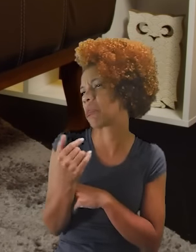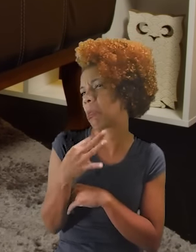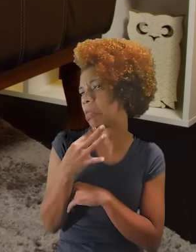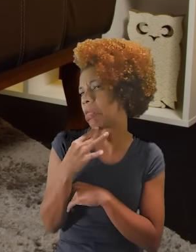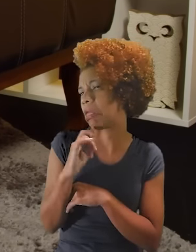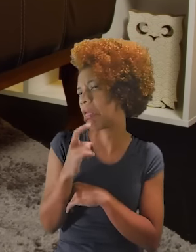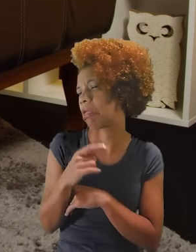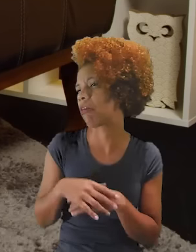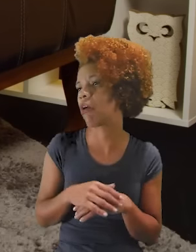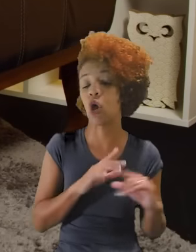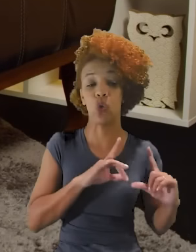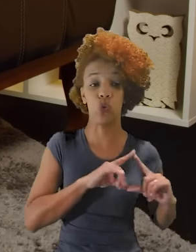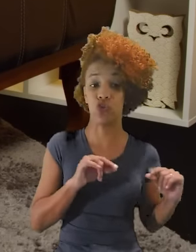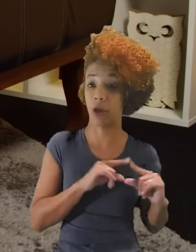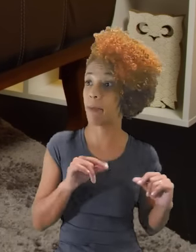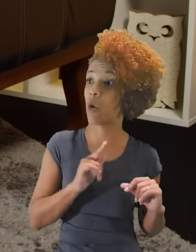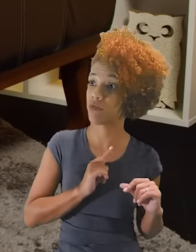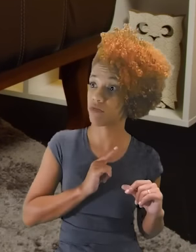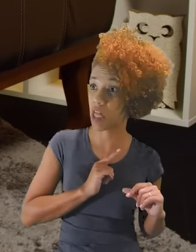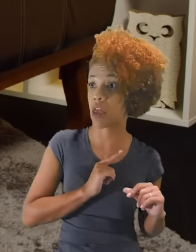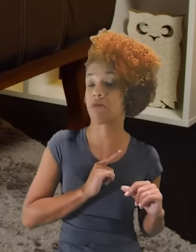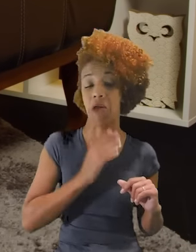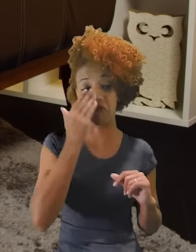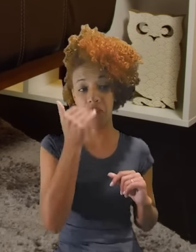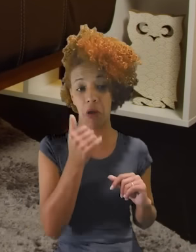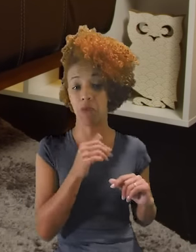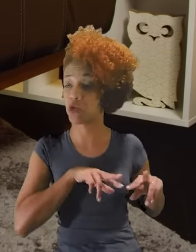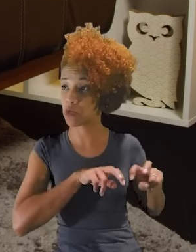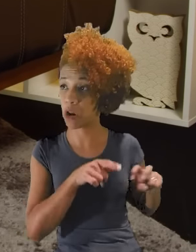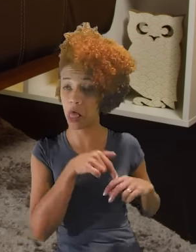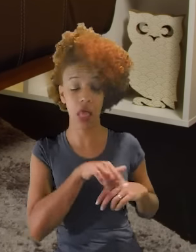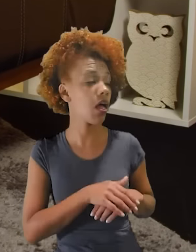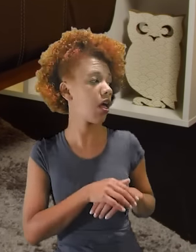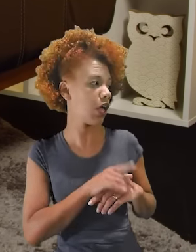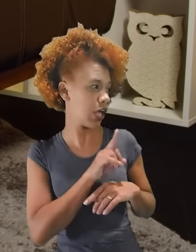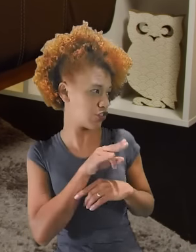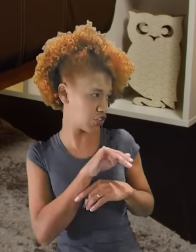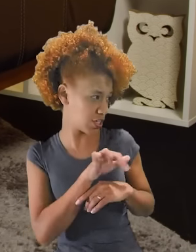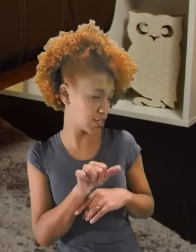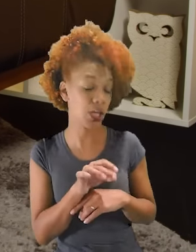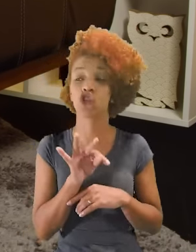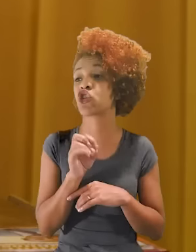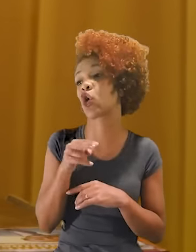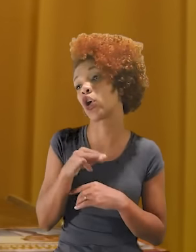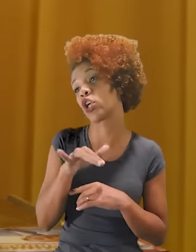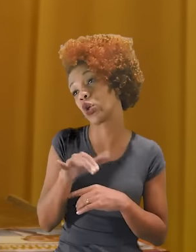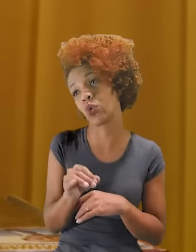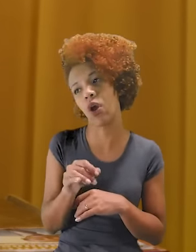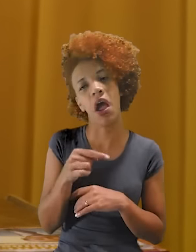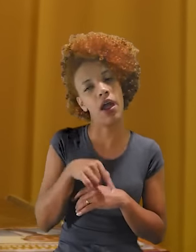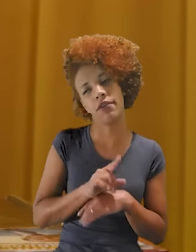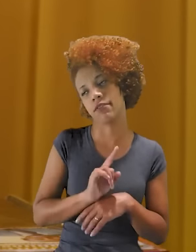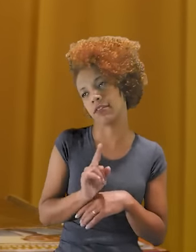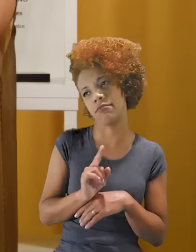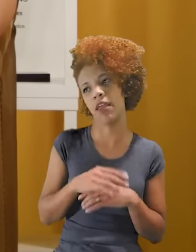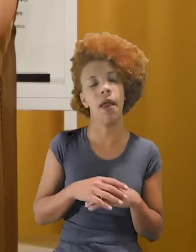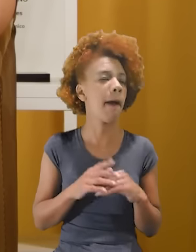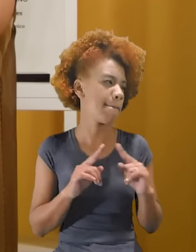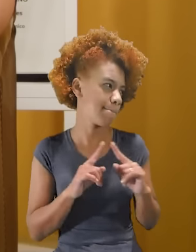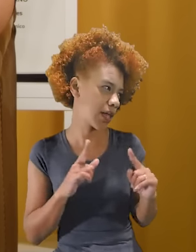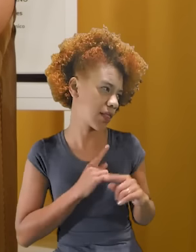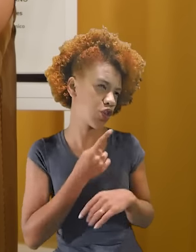explorado. No Japão, diz que tem muito, assim. Parece que ele é bem mais explorado lá. Na Disney Japão. Na Disney Japão, de Tóquio. Aqui não tem muito mesmo. O que eu ia te